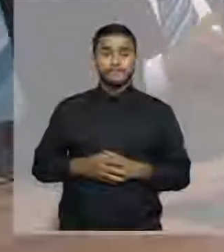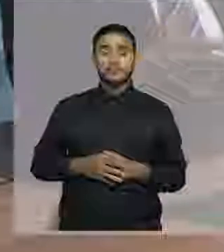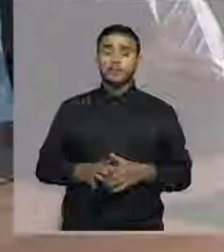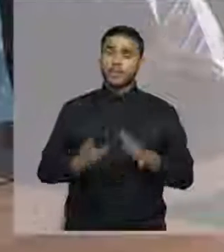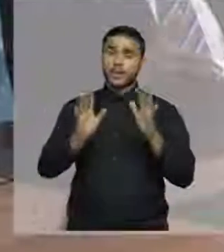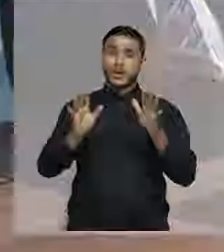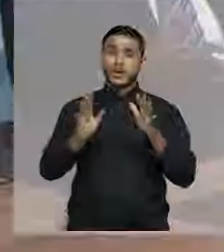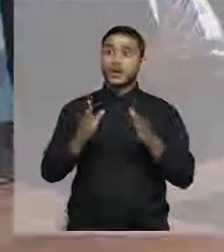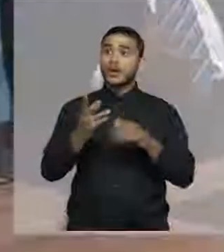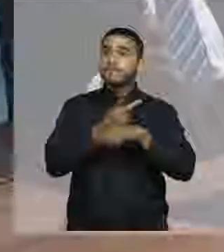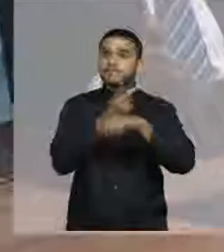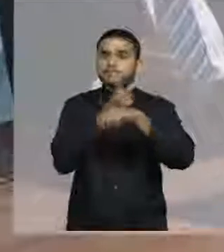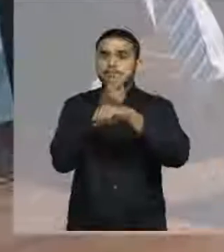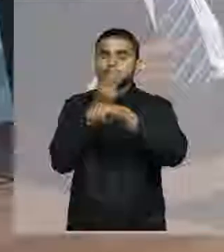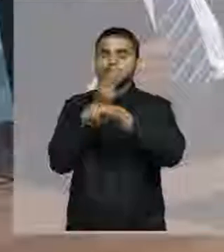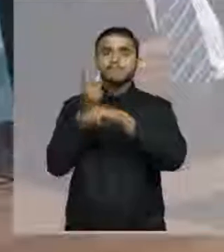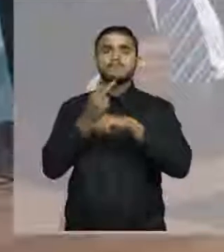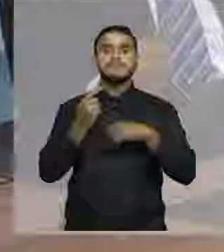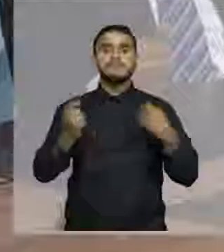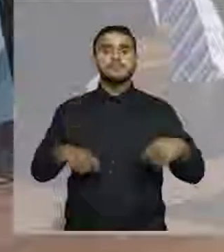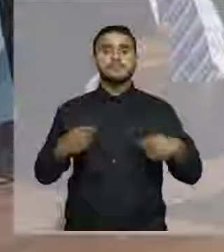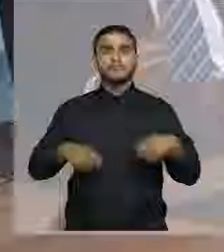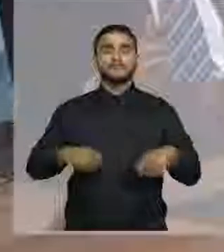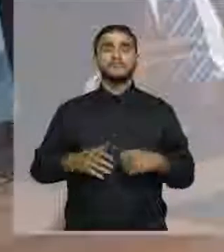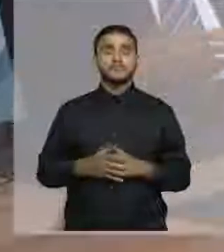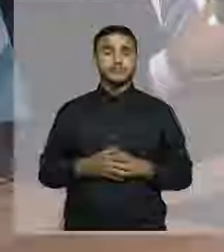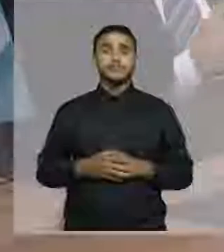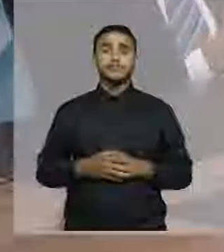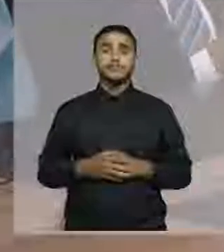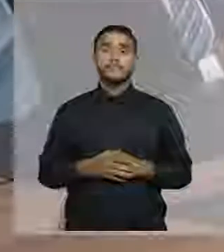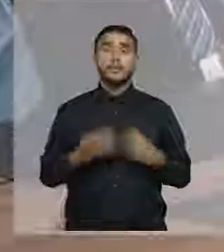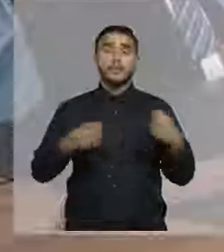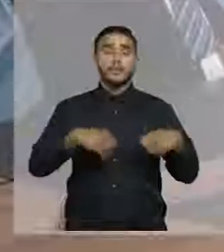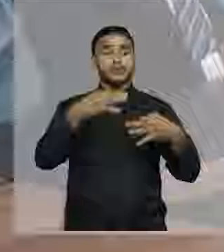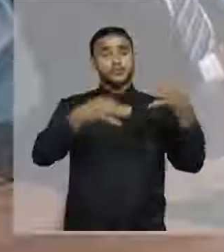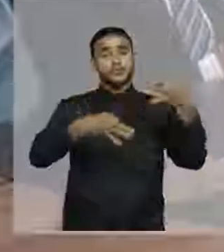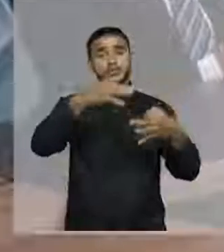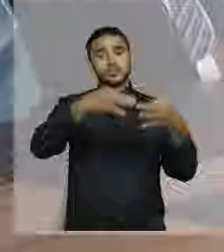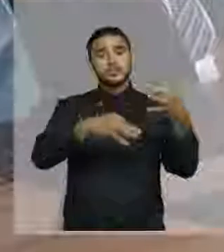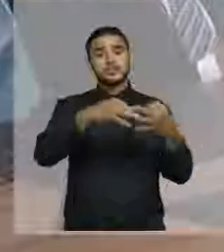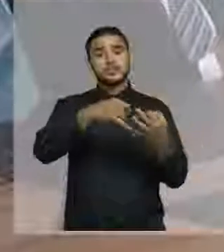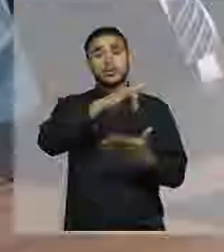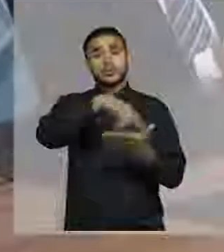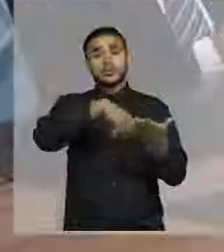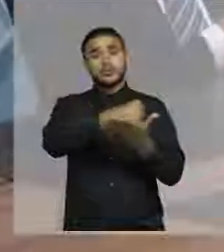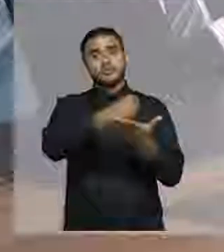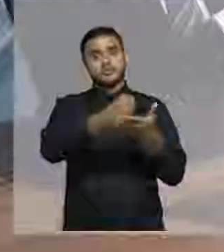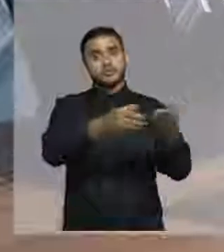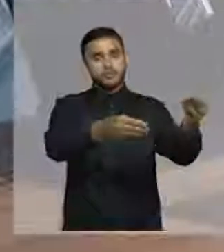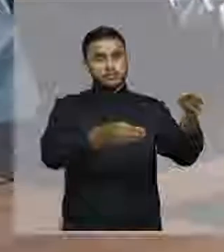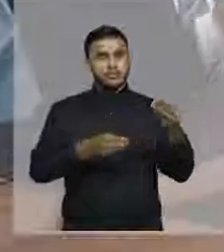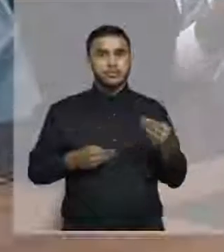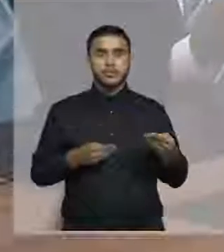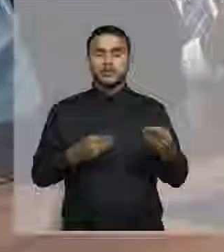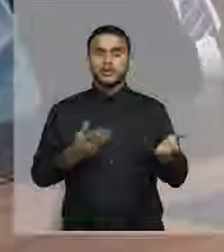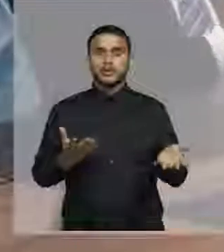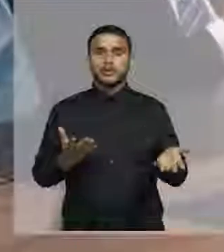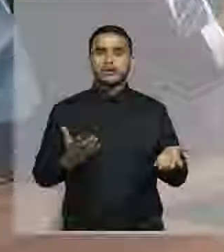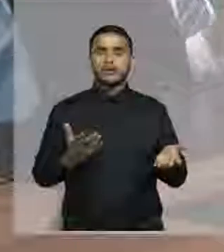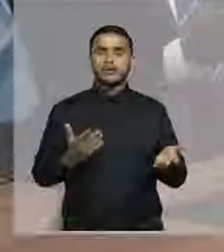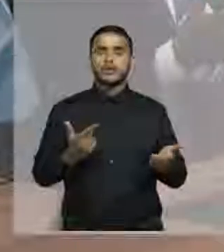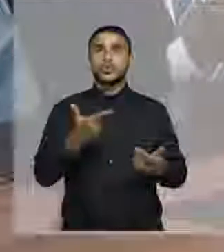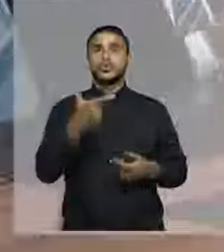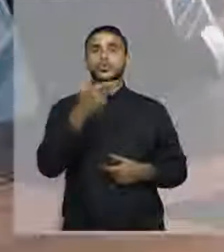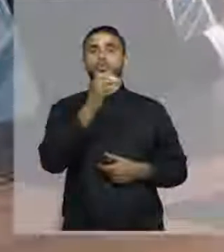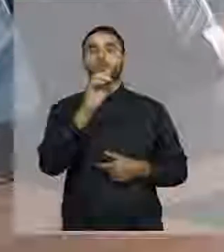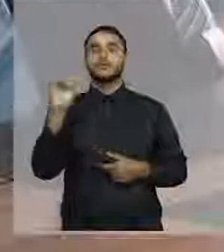essas operações de busca e apreensão, seria preciso um mandado judicial e é muito difícil obter, digamos aí, 200 mandados